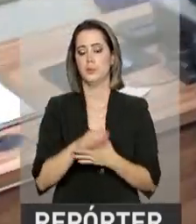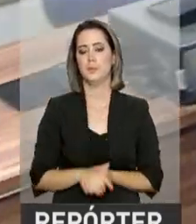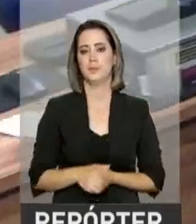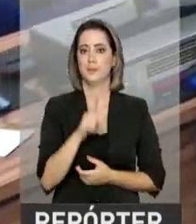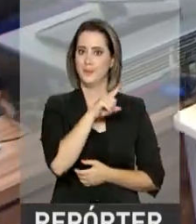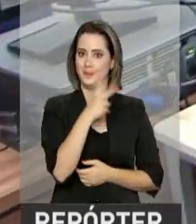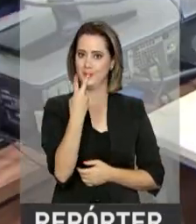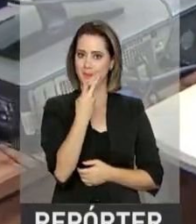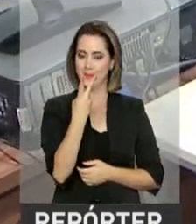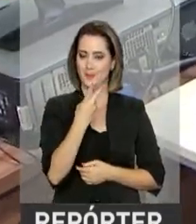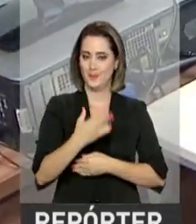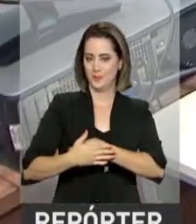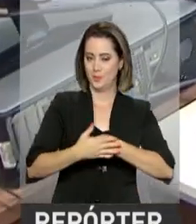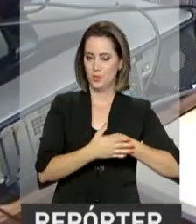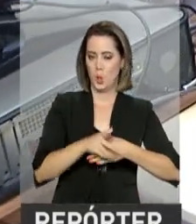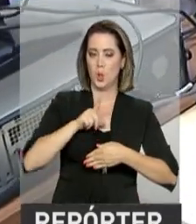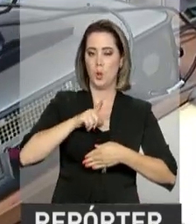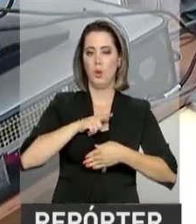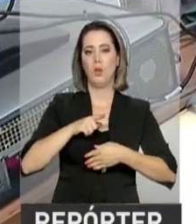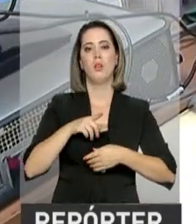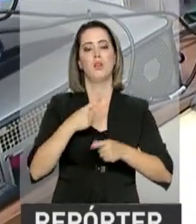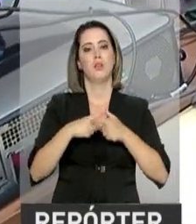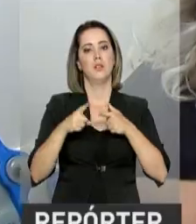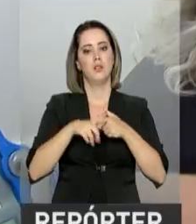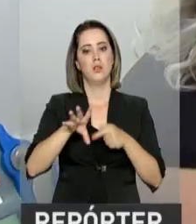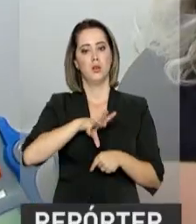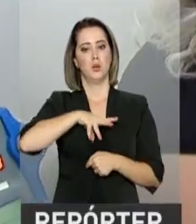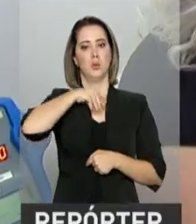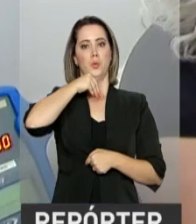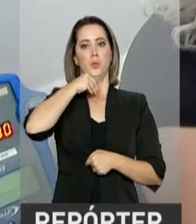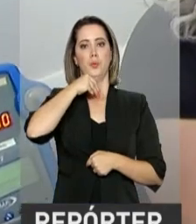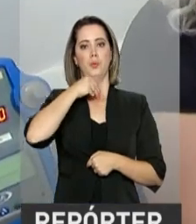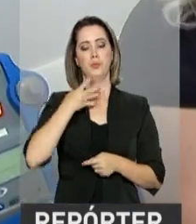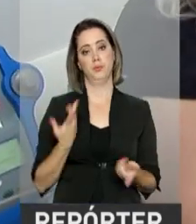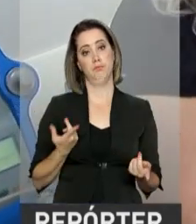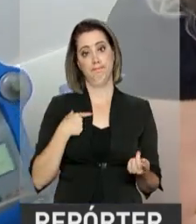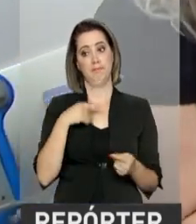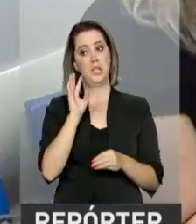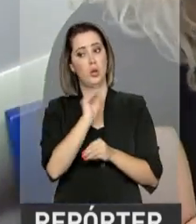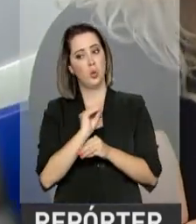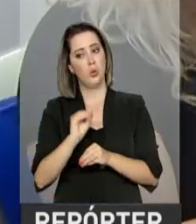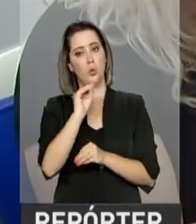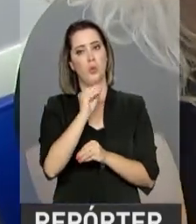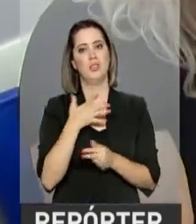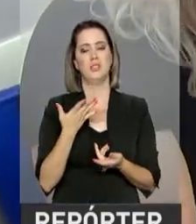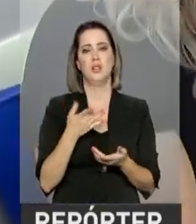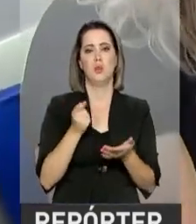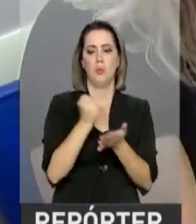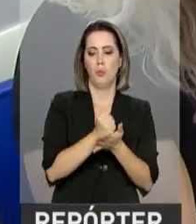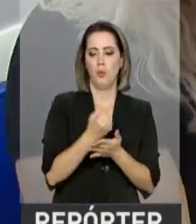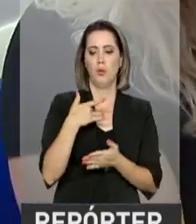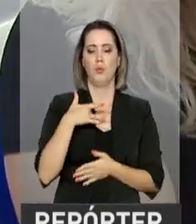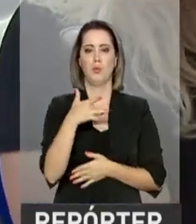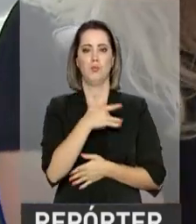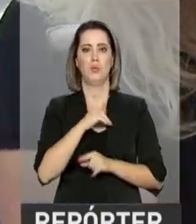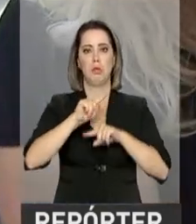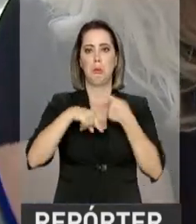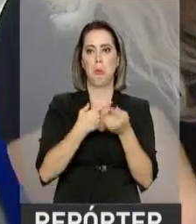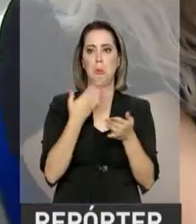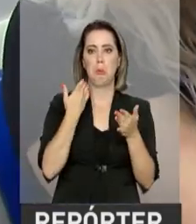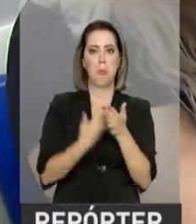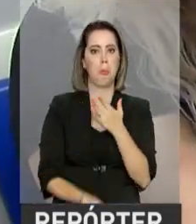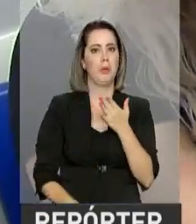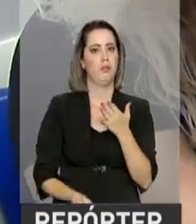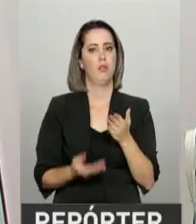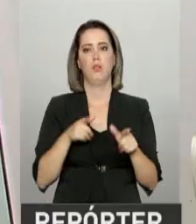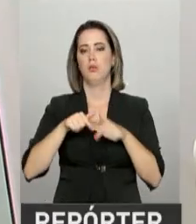Gustavo, de 2 anos, tem refluxo. A mãe, Neide Lu, fazia o acompanhamento da criança pelo convênio, mas quando perdeu o emprego, teve